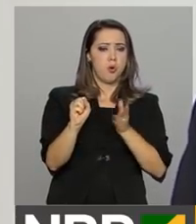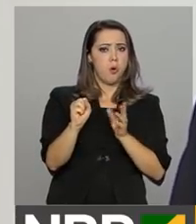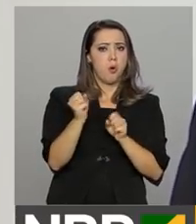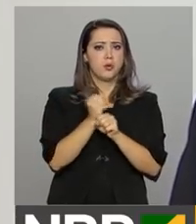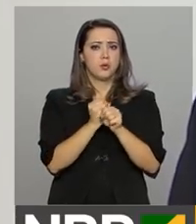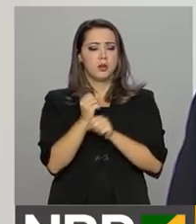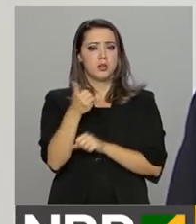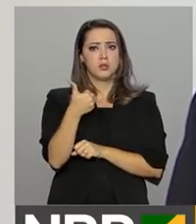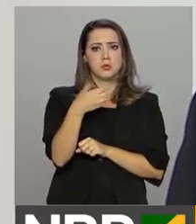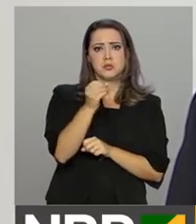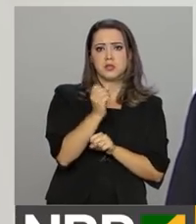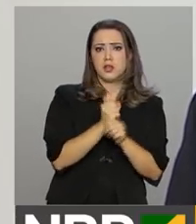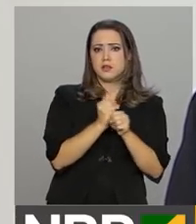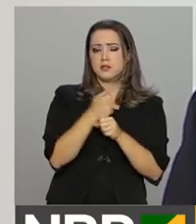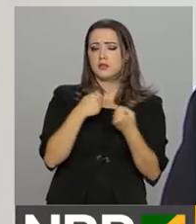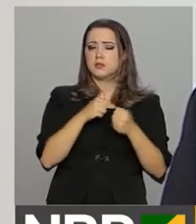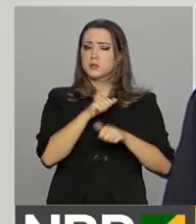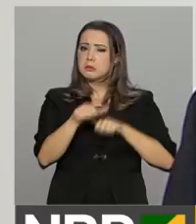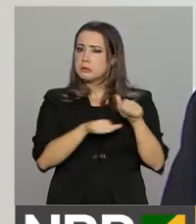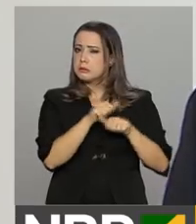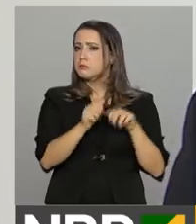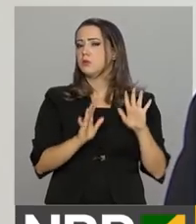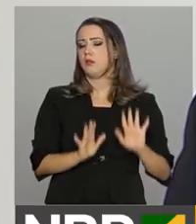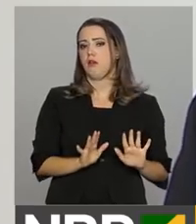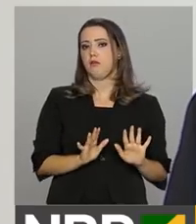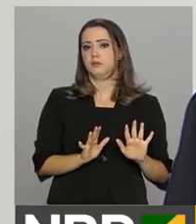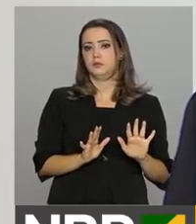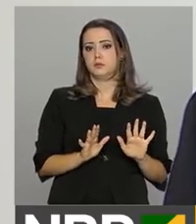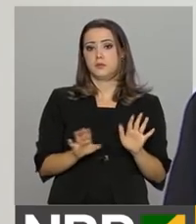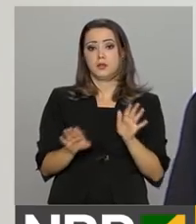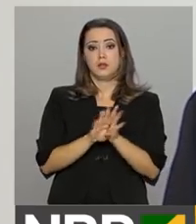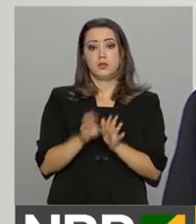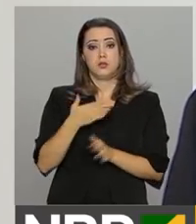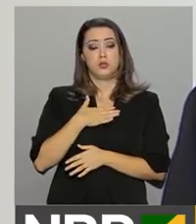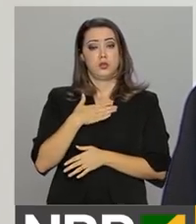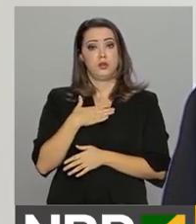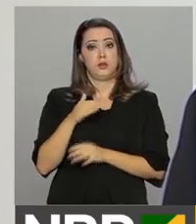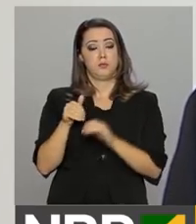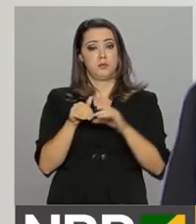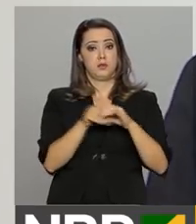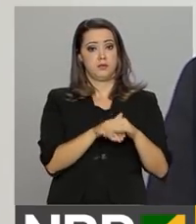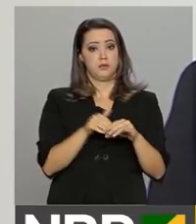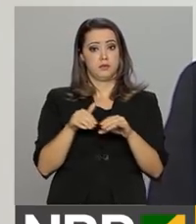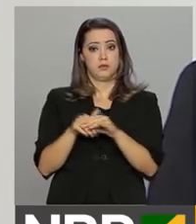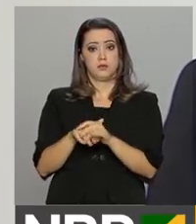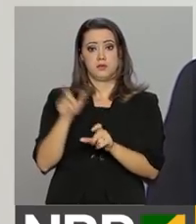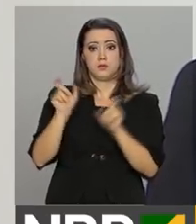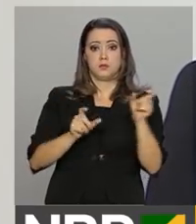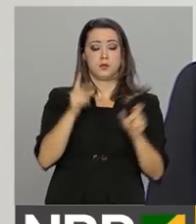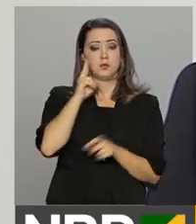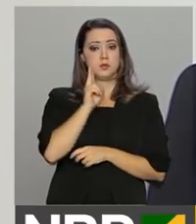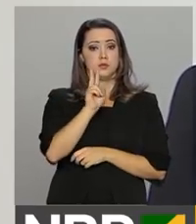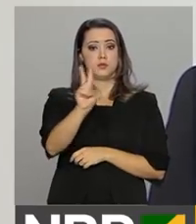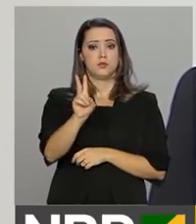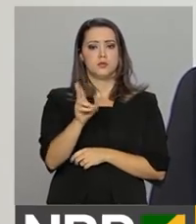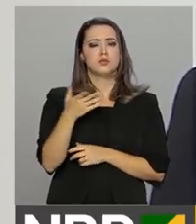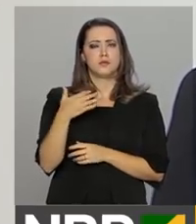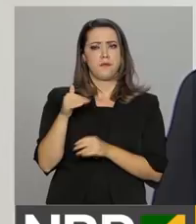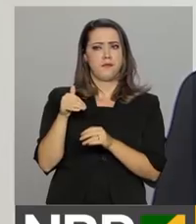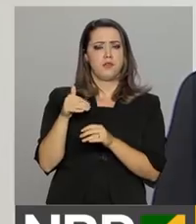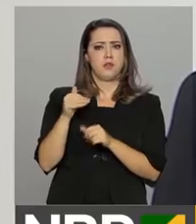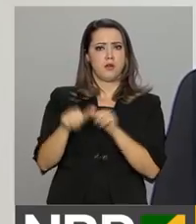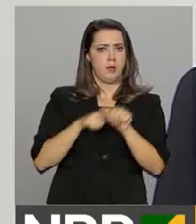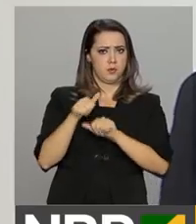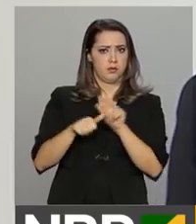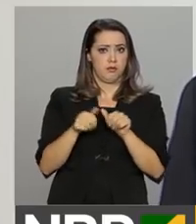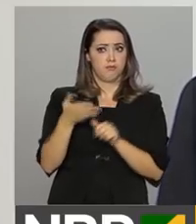a fazer uma revisão previdenciária então a quando chegou na minha eleição as pessoas verificaram que aquela reforma aquela